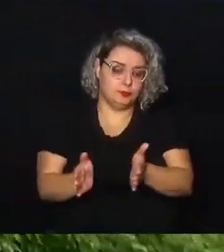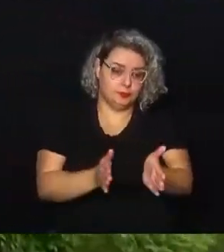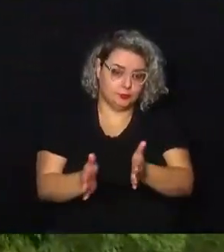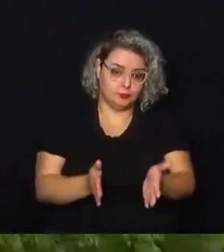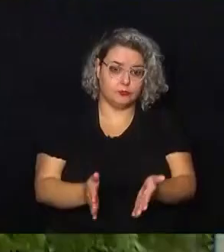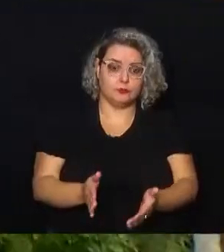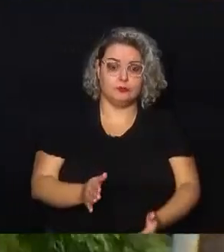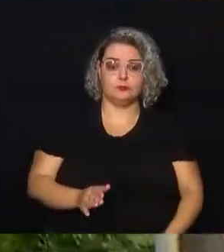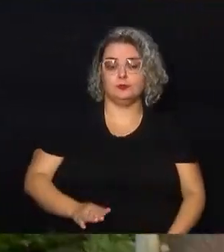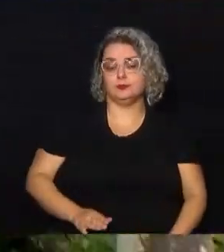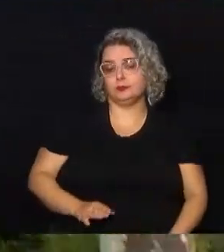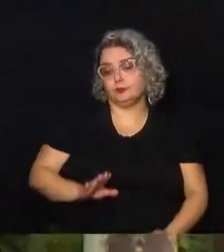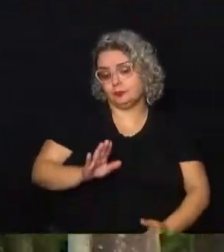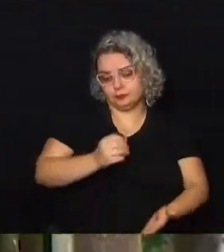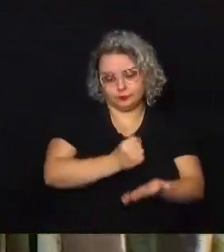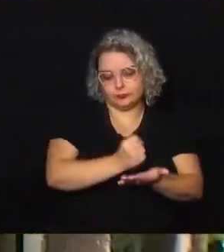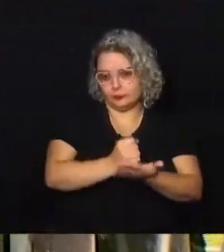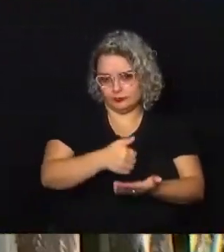um aditamento